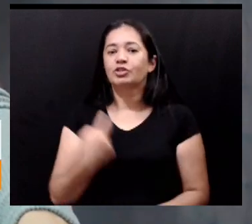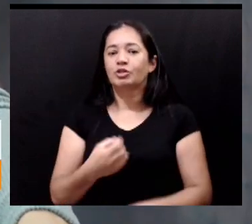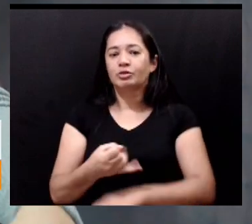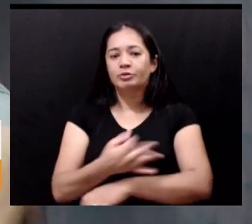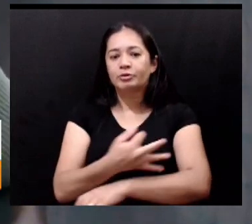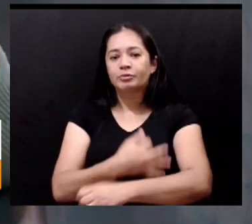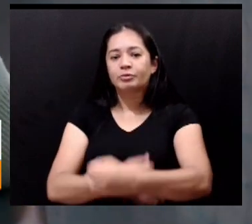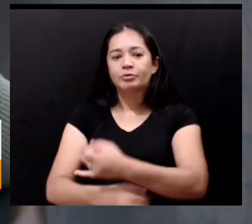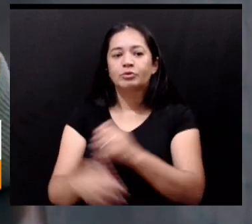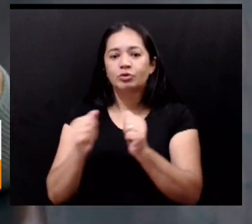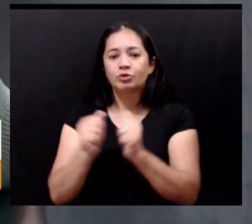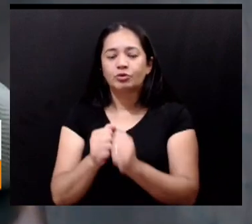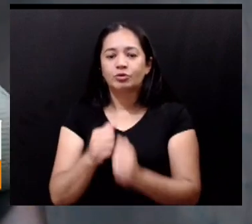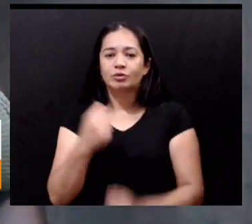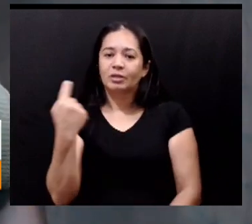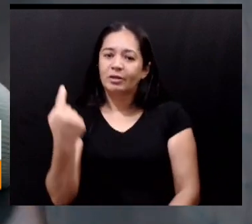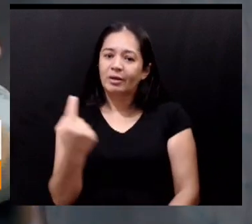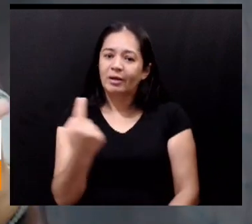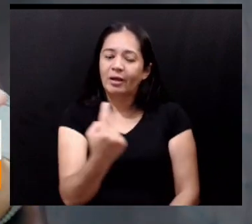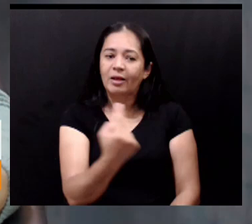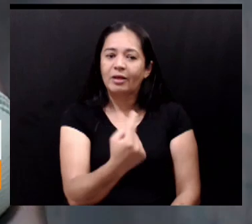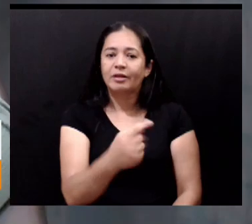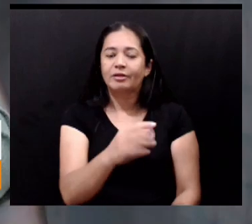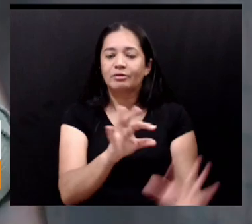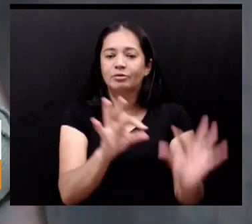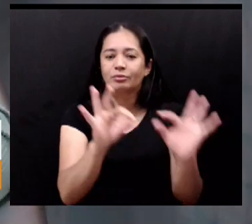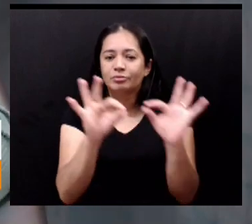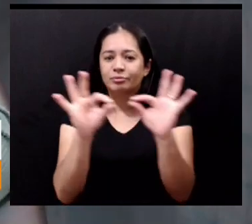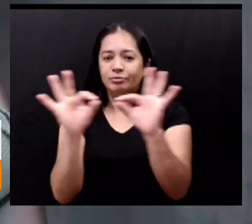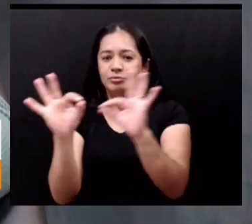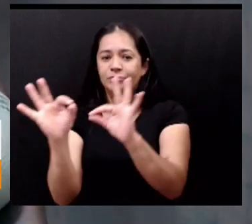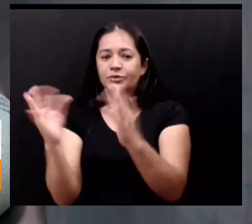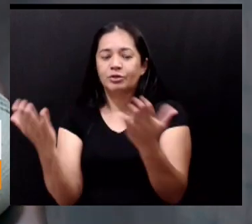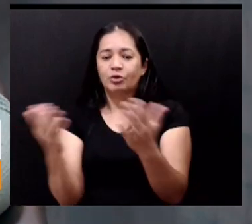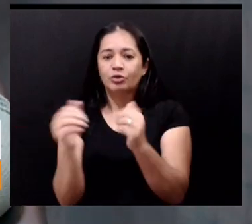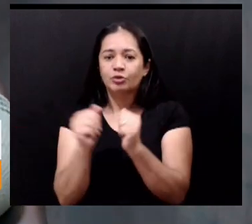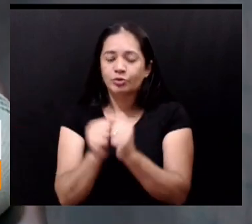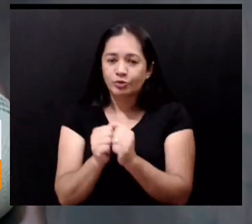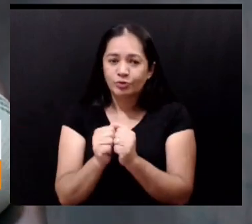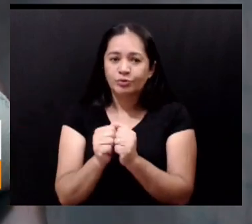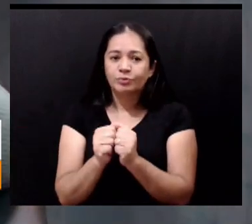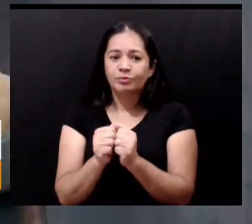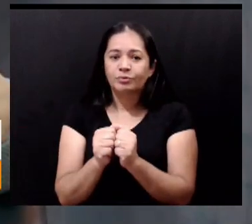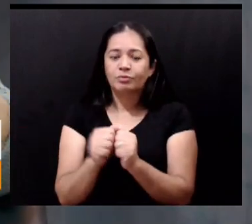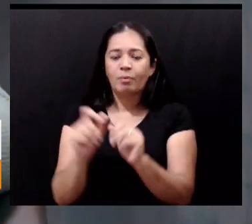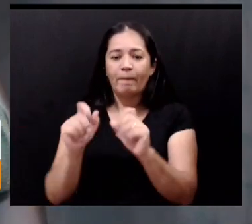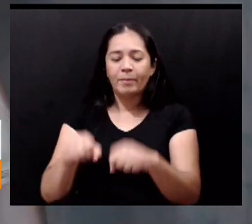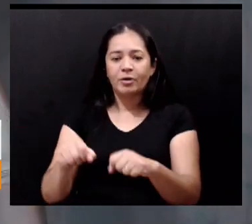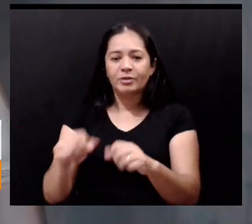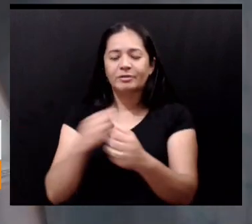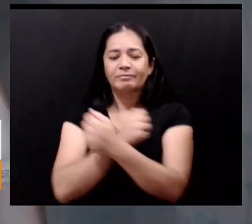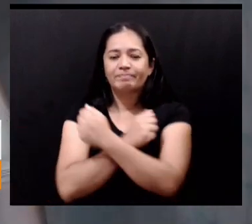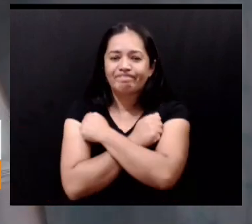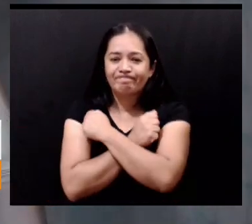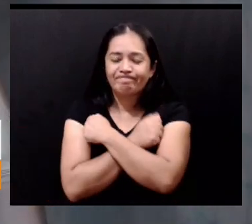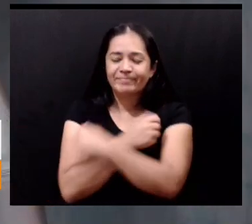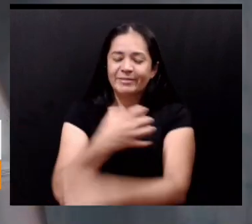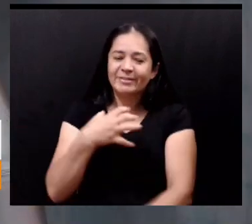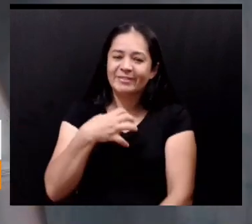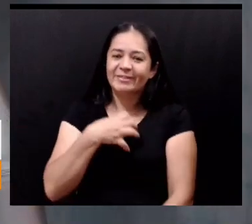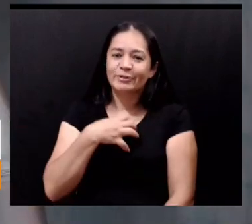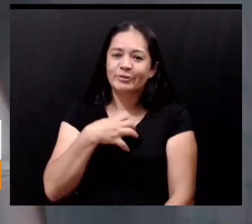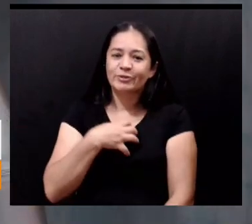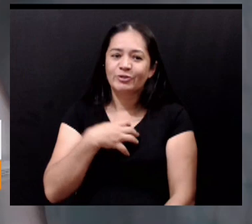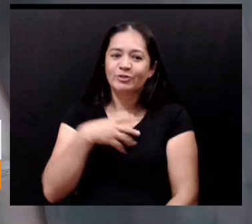cada um, né, que assistiu, que acompanhou aqui com a gente, ou que ainda vai acompanhar, possa sentir esse abraço mesmo, quentinho, né, desse lugar